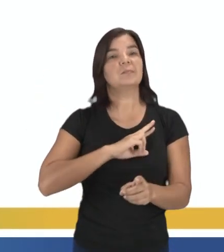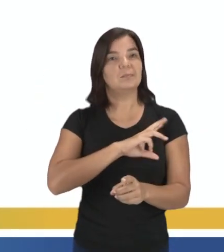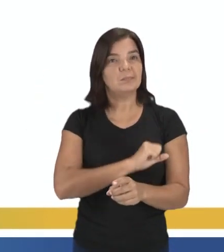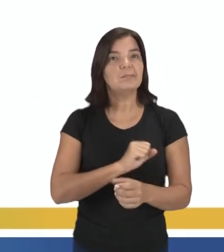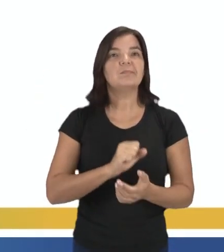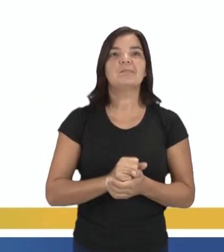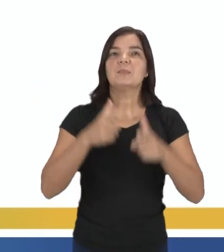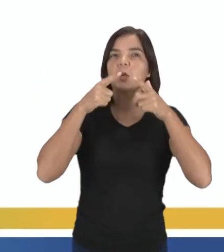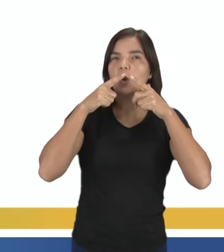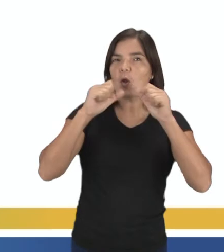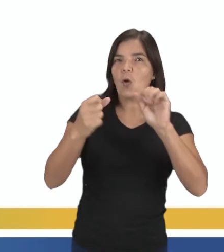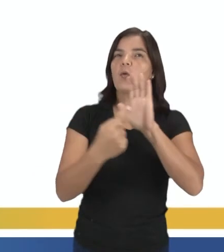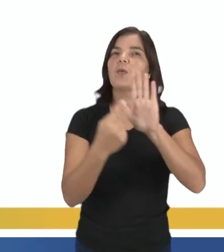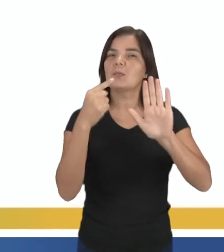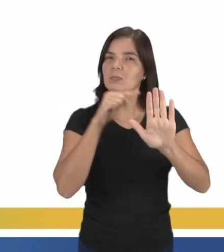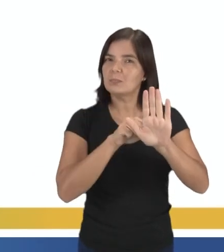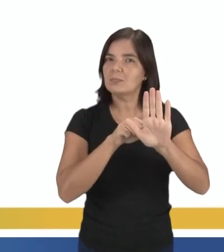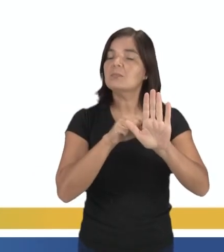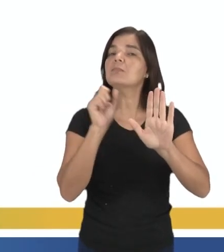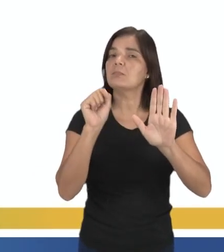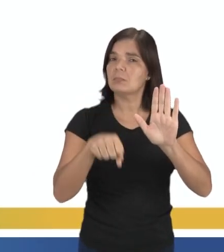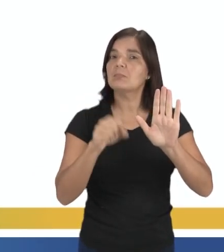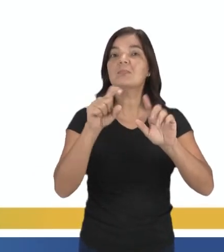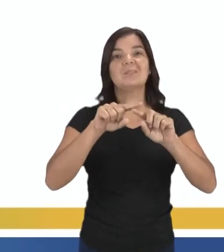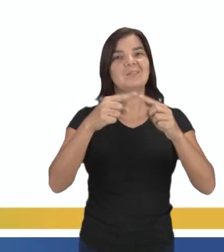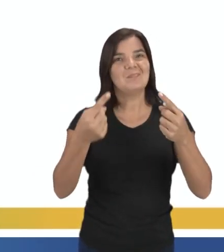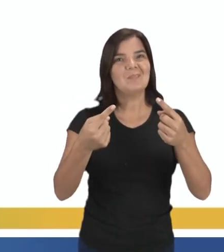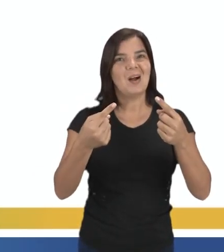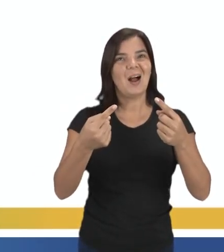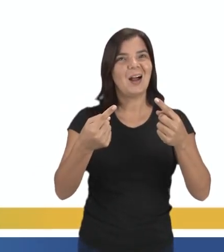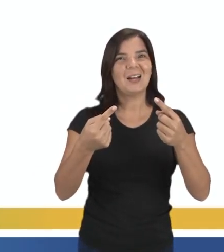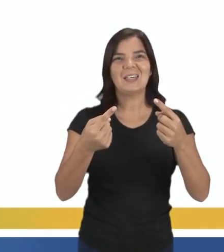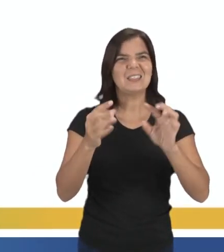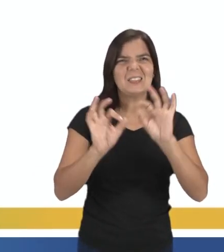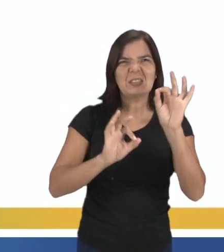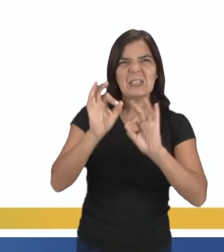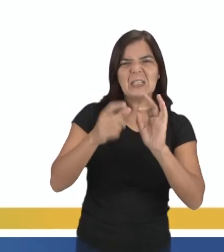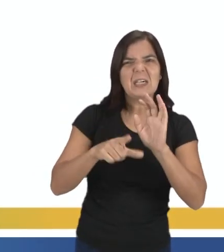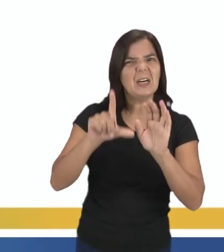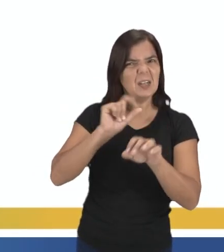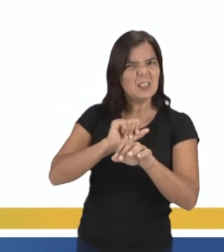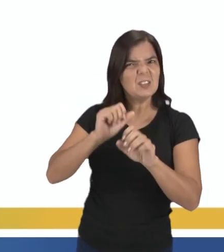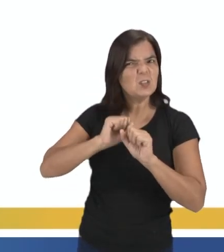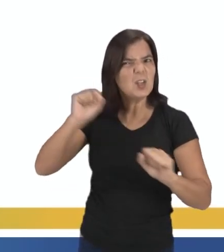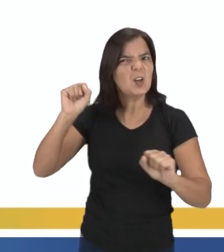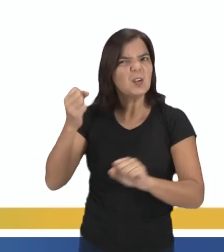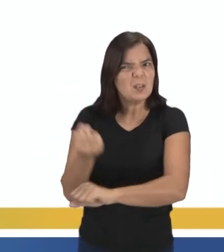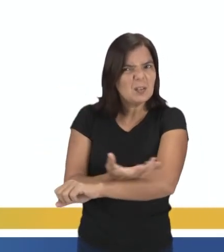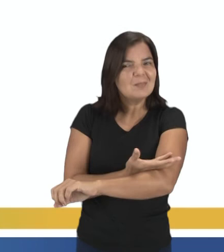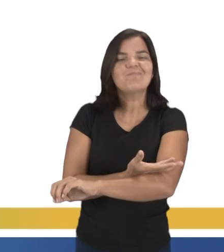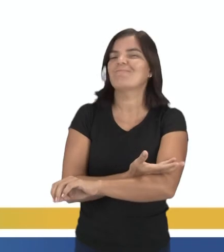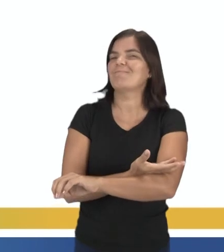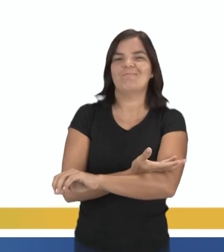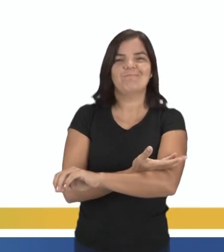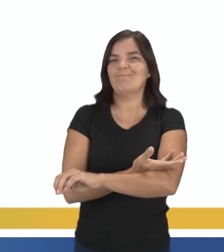Romantismo. Linguagem metafórica? Sim, mas o protagonista trabalhado como anti-herói,